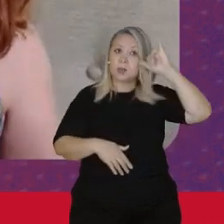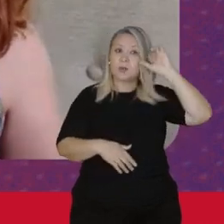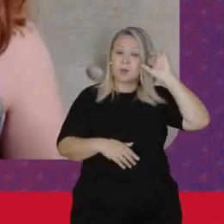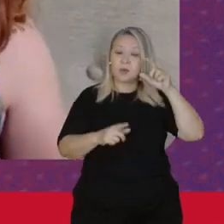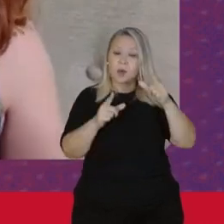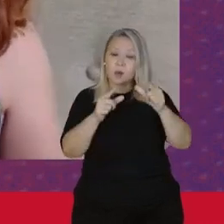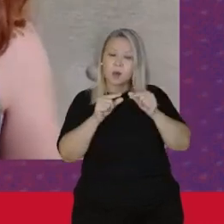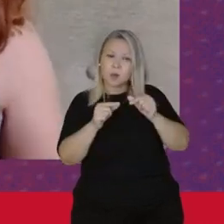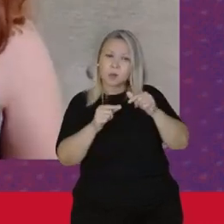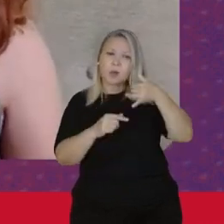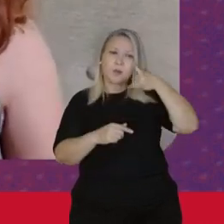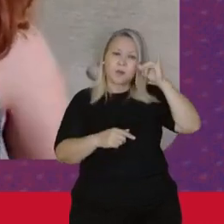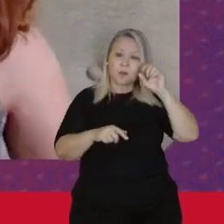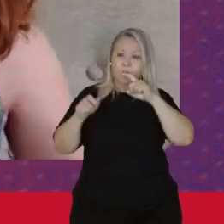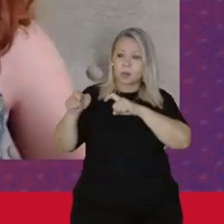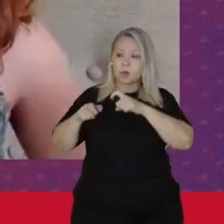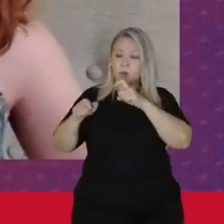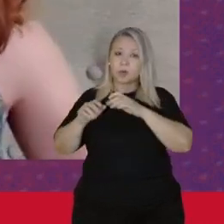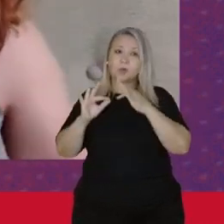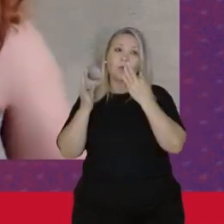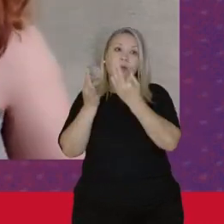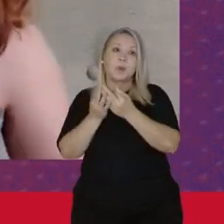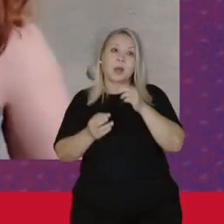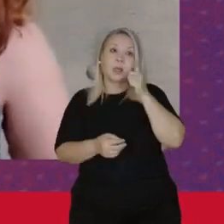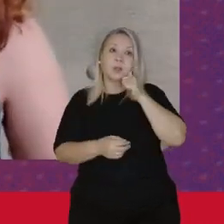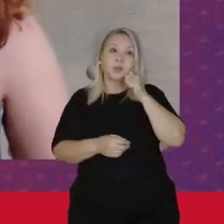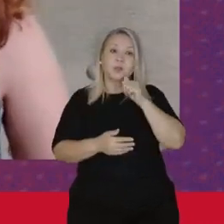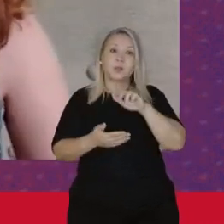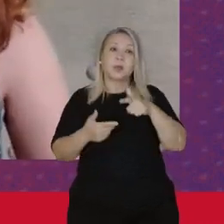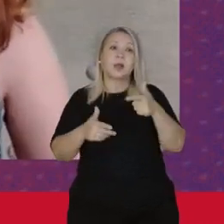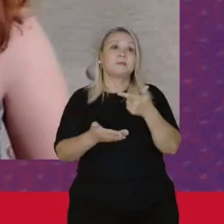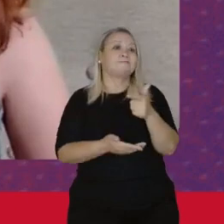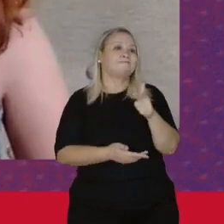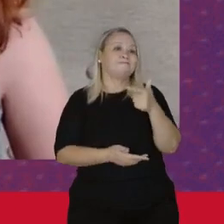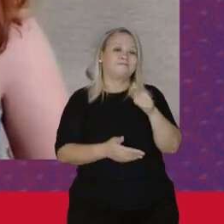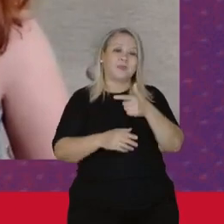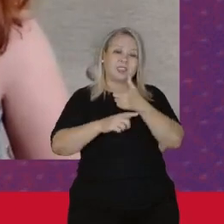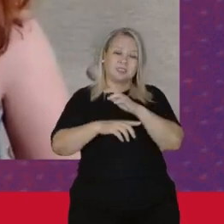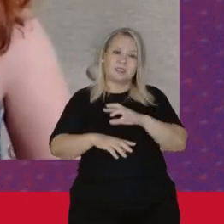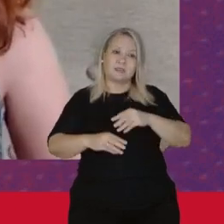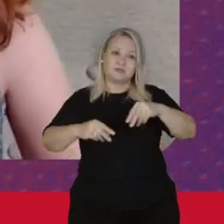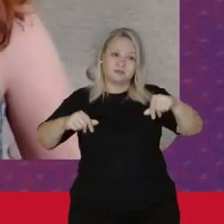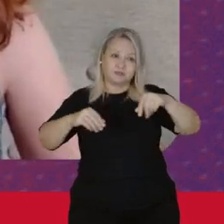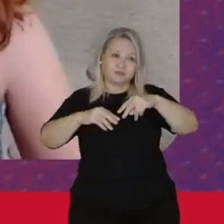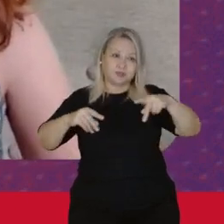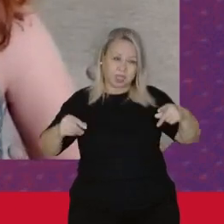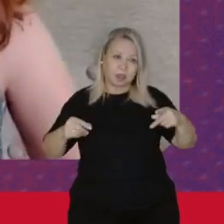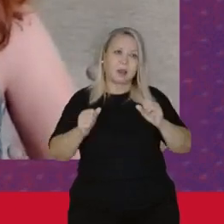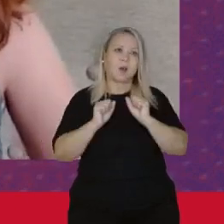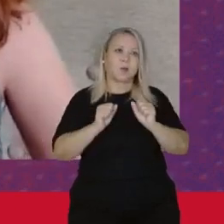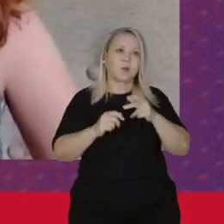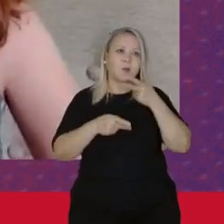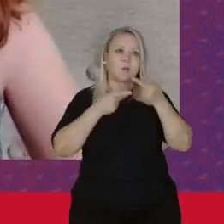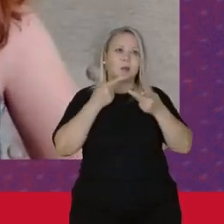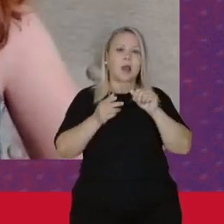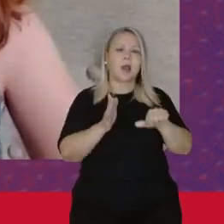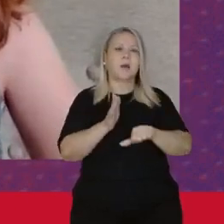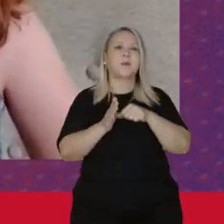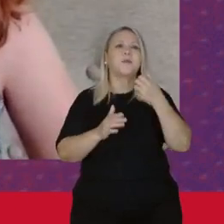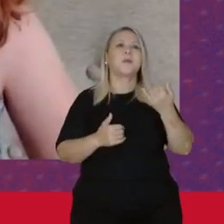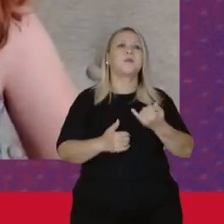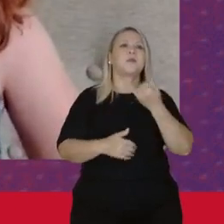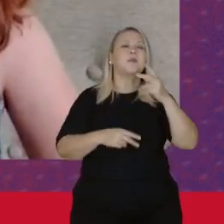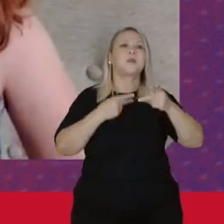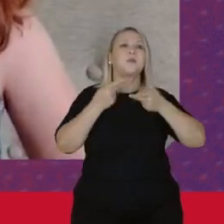minifúndio, né, ou a agricultura familiar, ou as mulheres sem terra, ainda poderíamos dizer, né? Então, primeiro, acho que é importante a